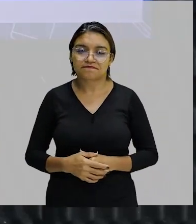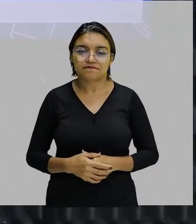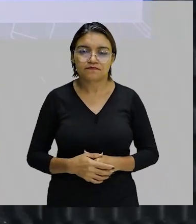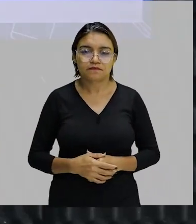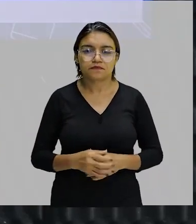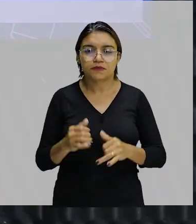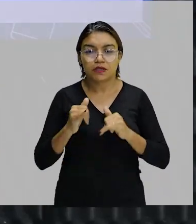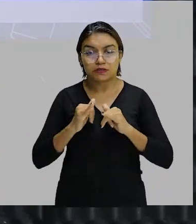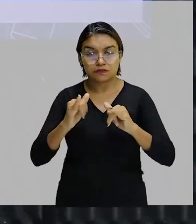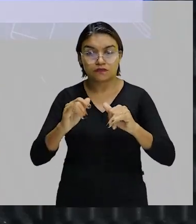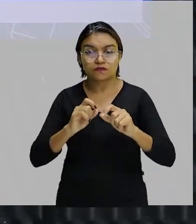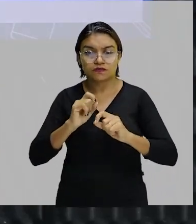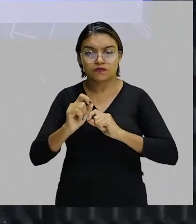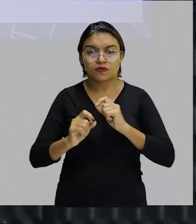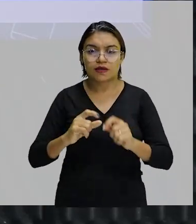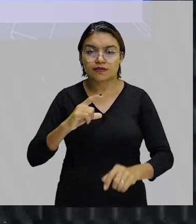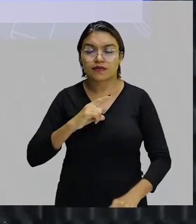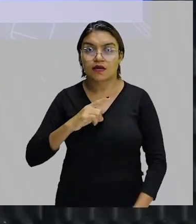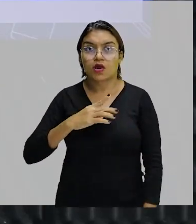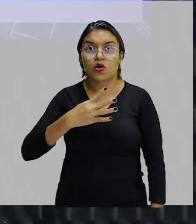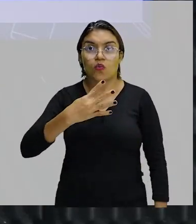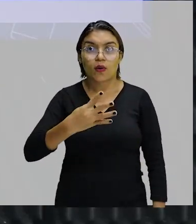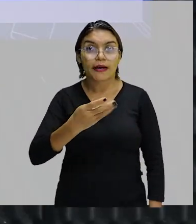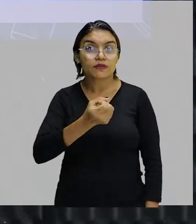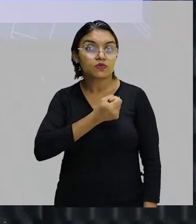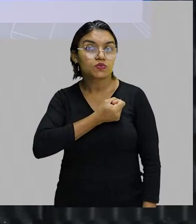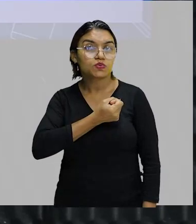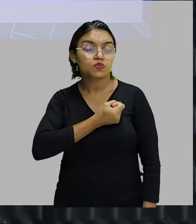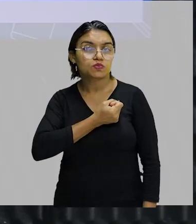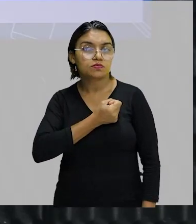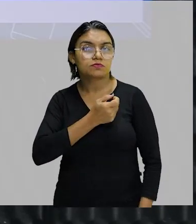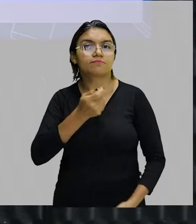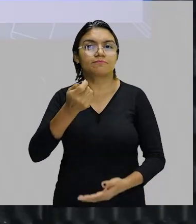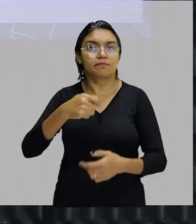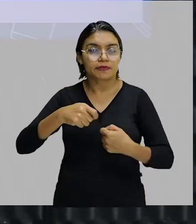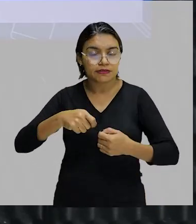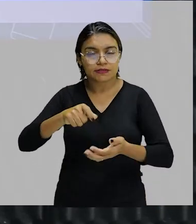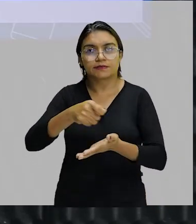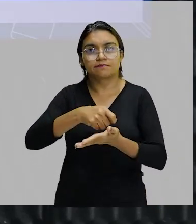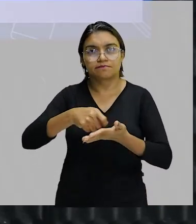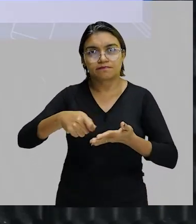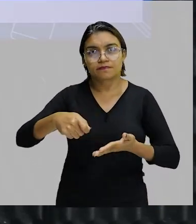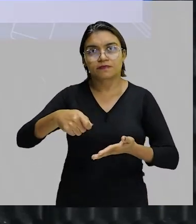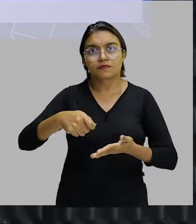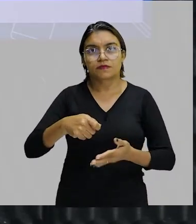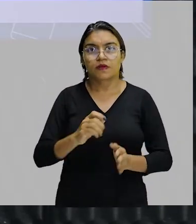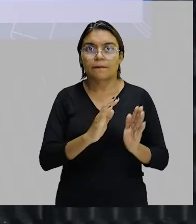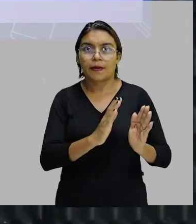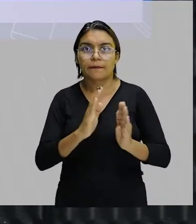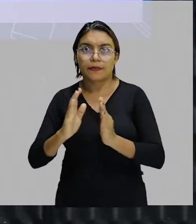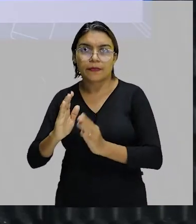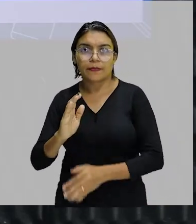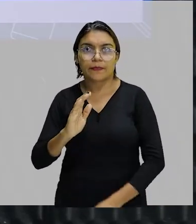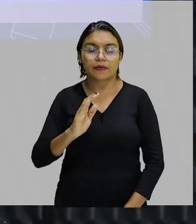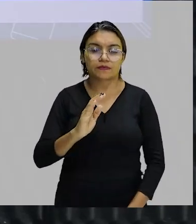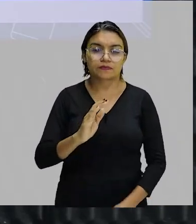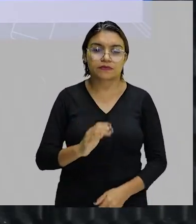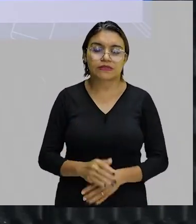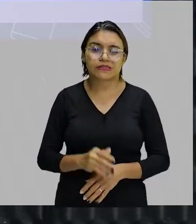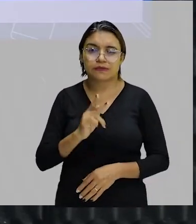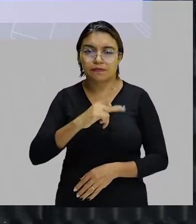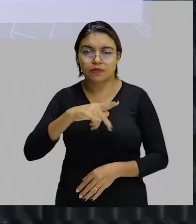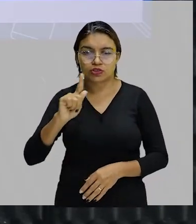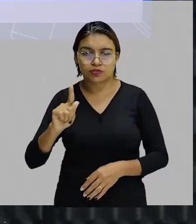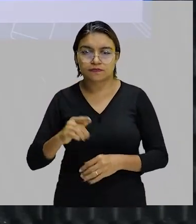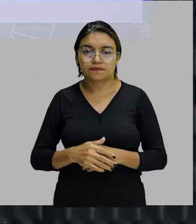para nós, né, que eu tenho 4 termos, então eu vou escrever esses 4 termos de uma PG na forma genérica.